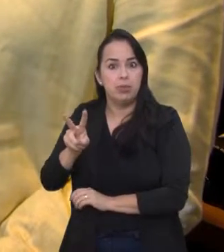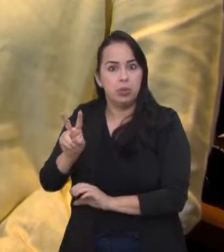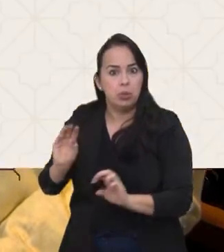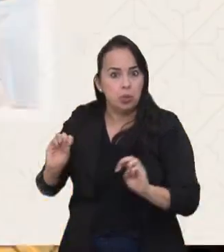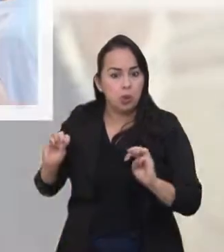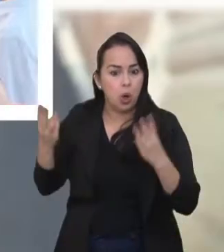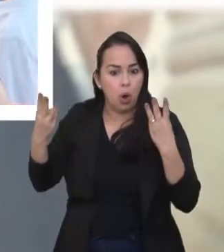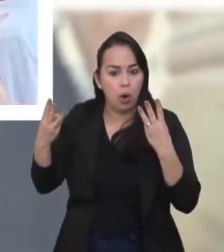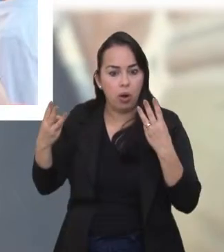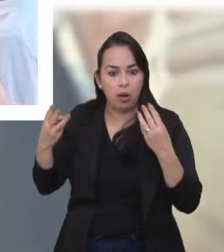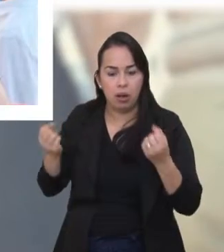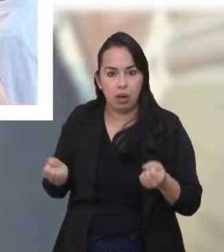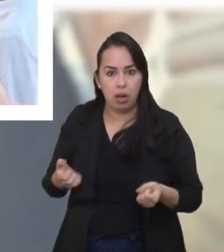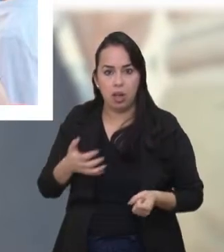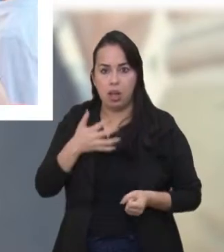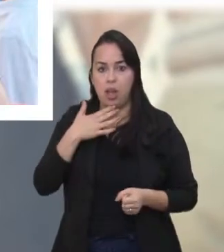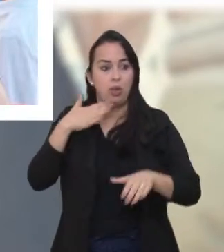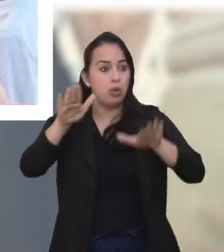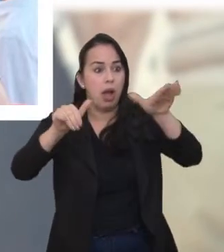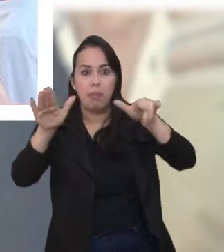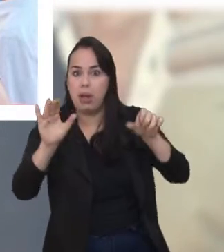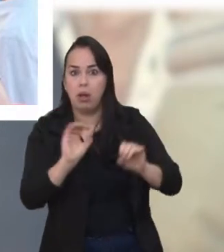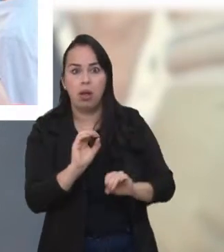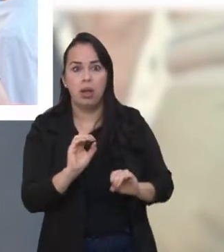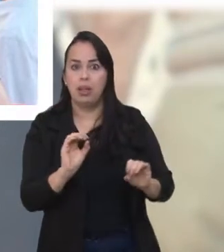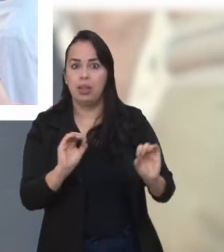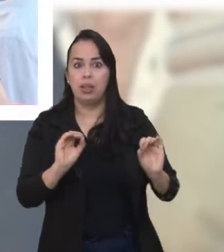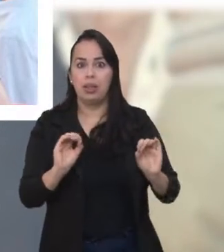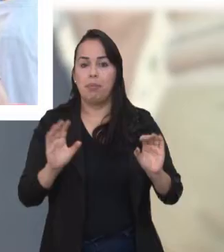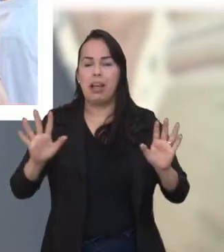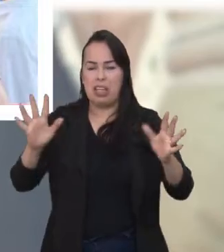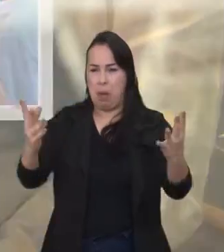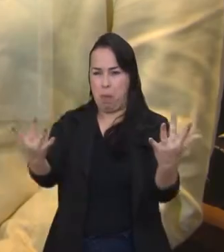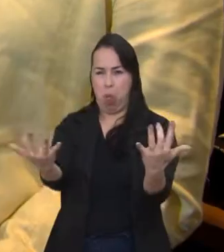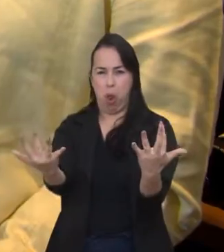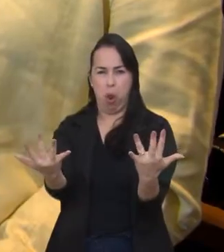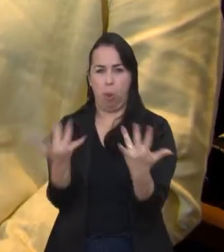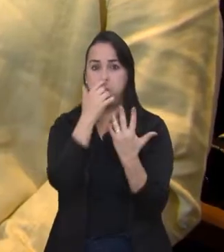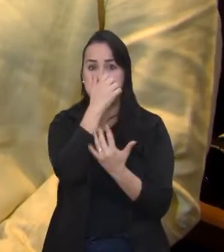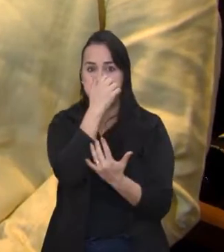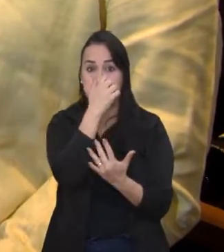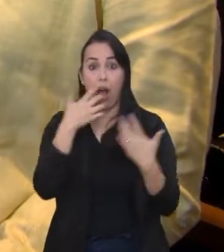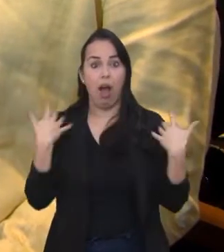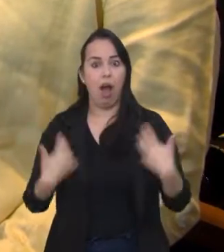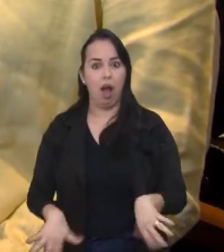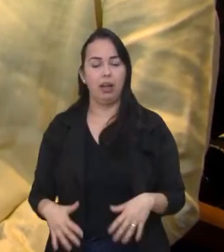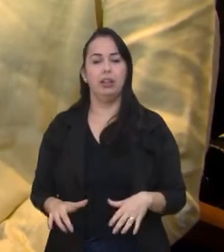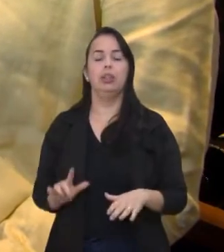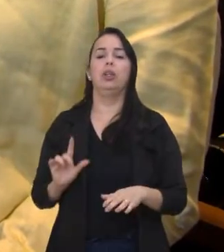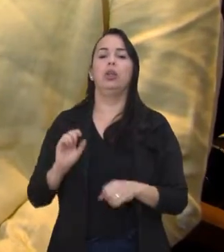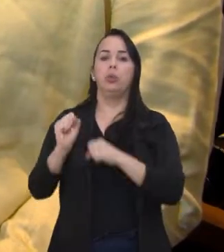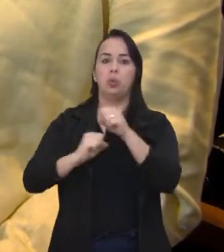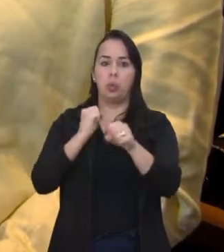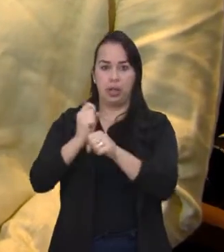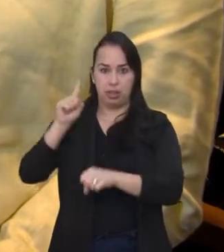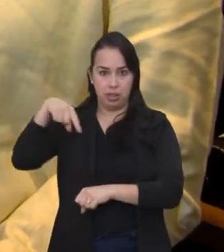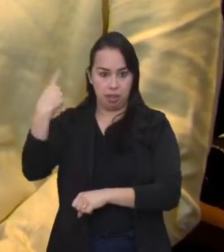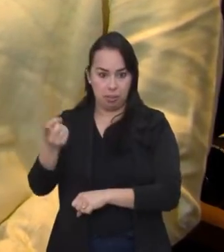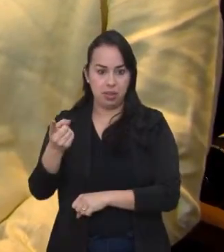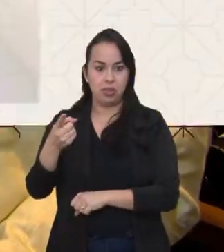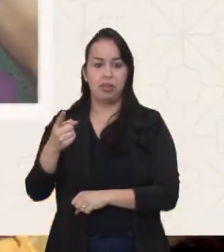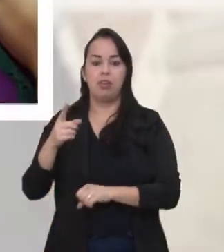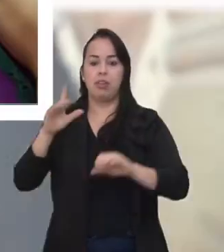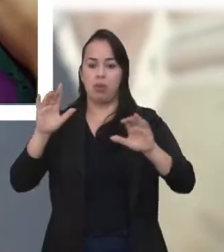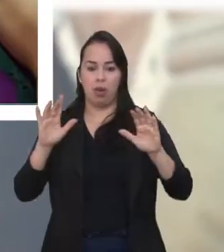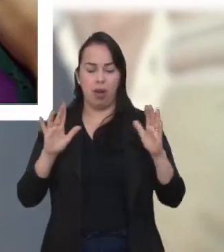coisa está errada, eu não chamei tudo isso de gente. Nossa, era um mundo de gente. Daí no ano seguinte a gente resolveu fazer o carnaval.